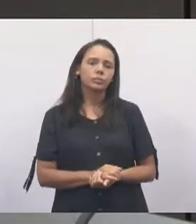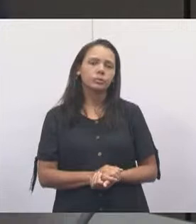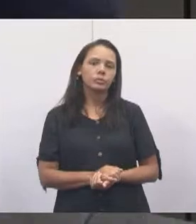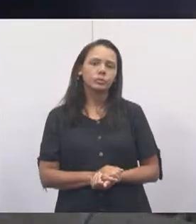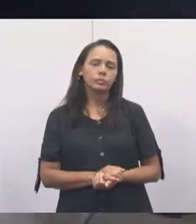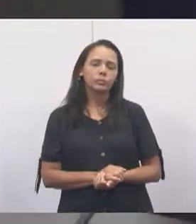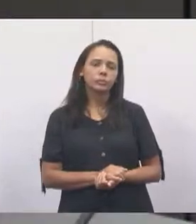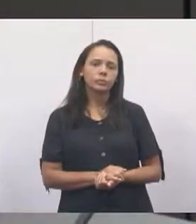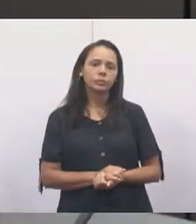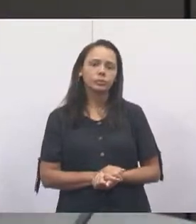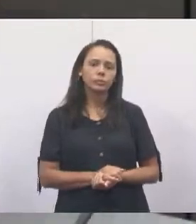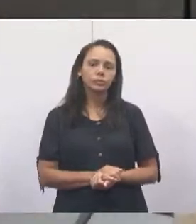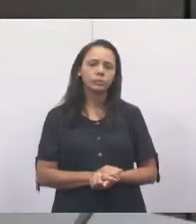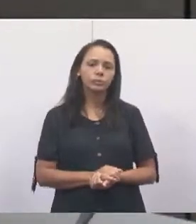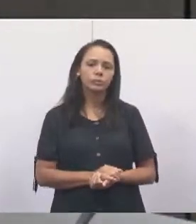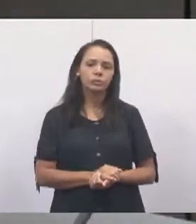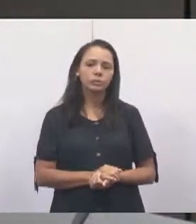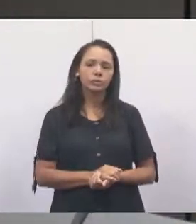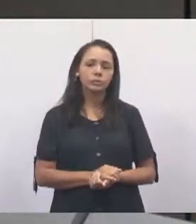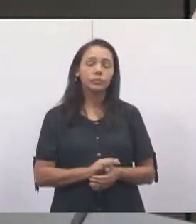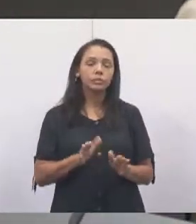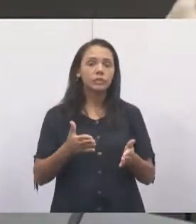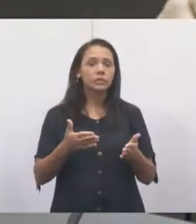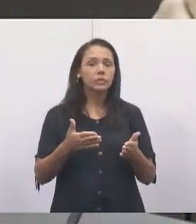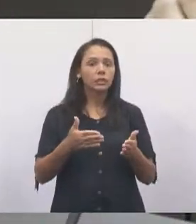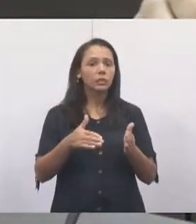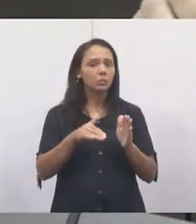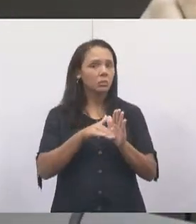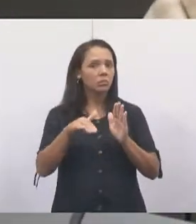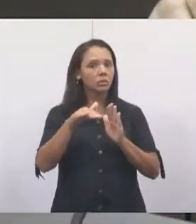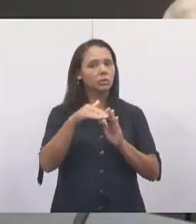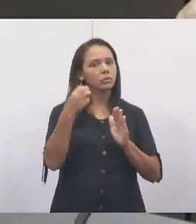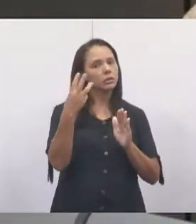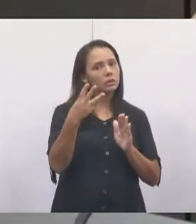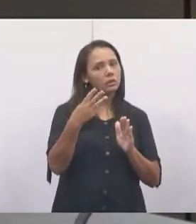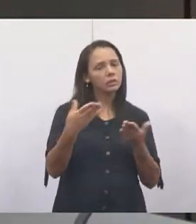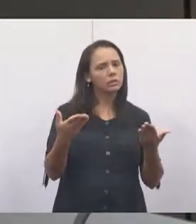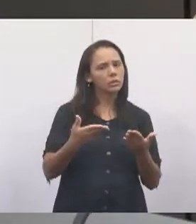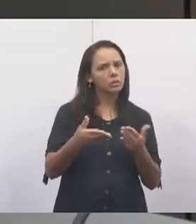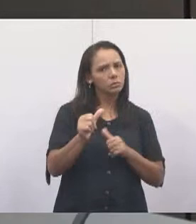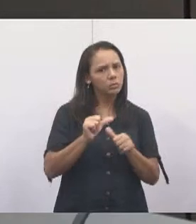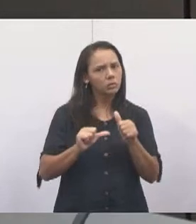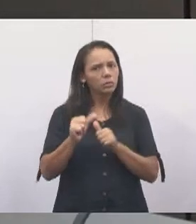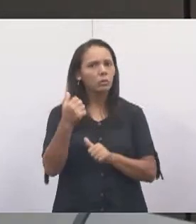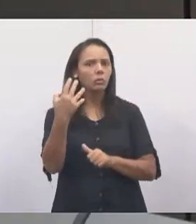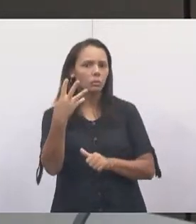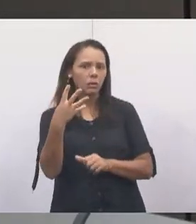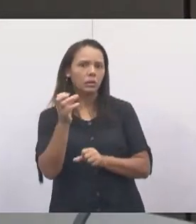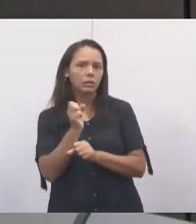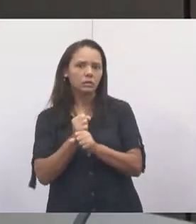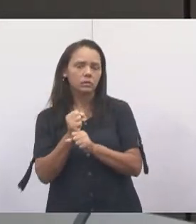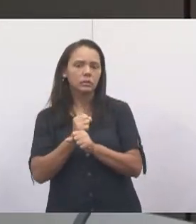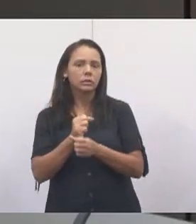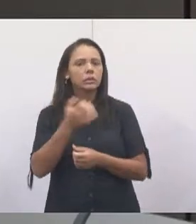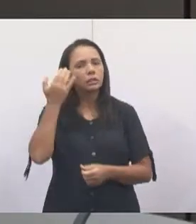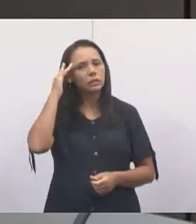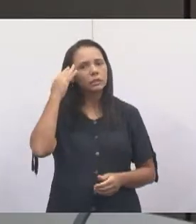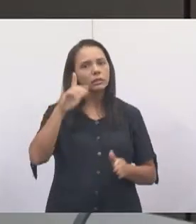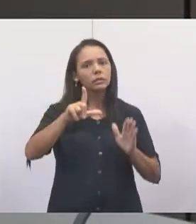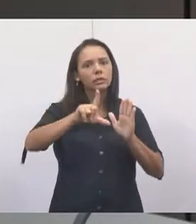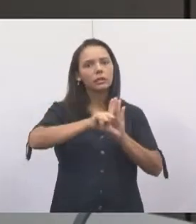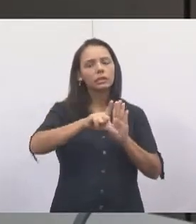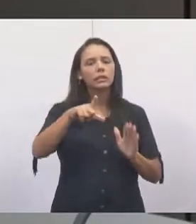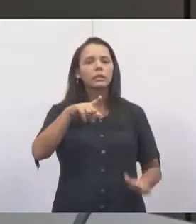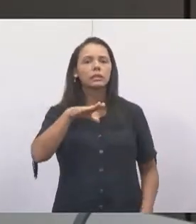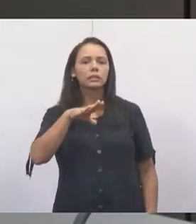todo o processo de escolha. Então está subindo aí de 3 para 4 anos. Levando-se em consideração que a lei municipal de regência